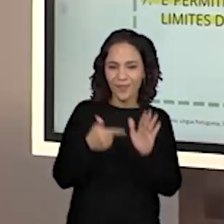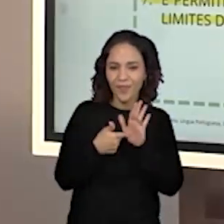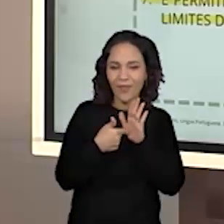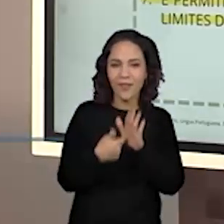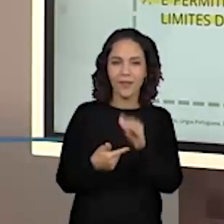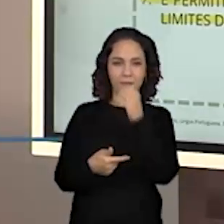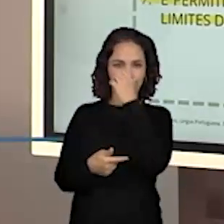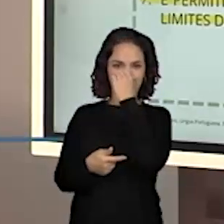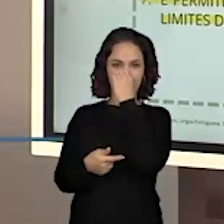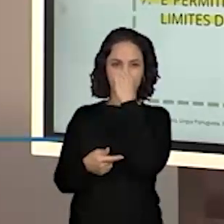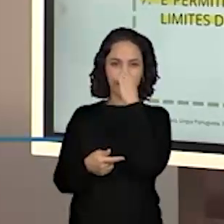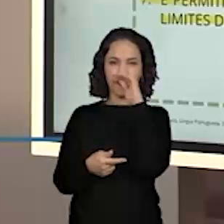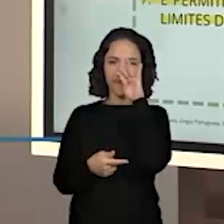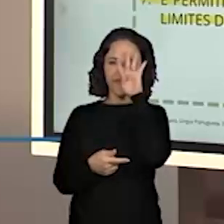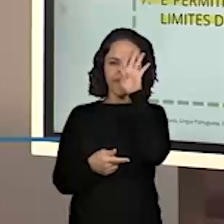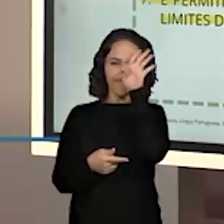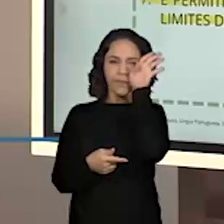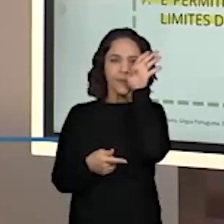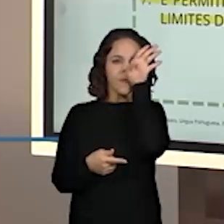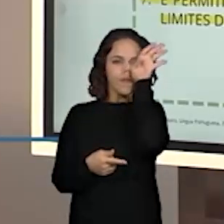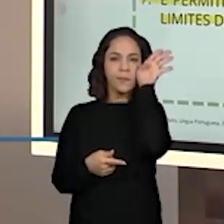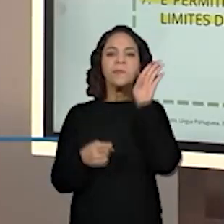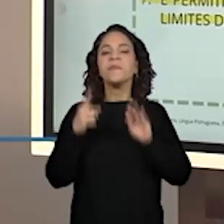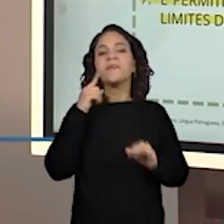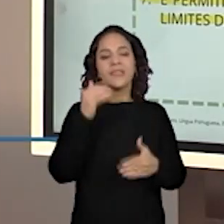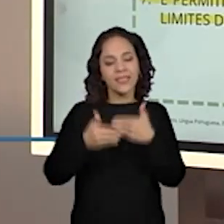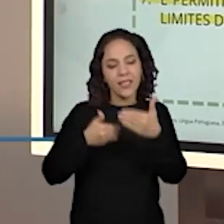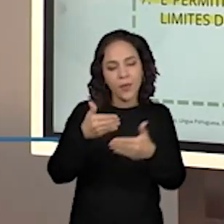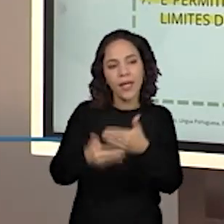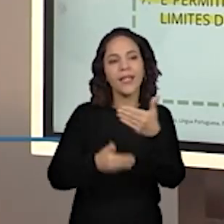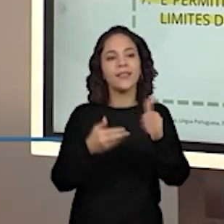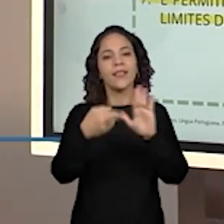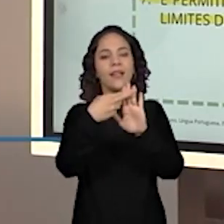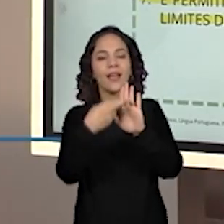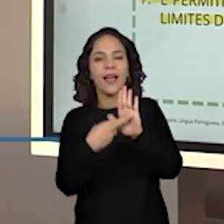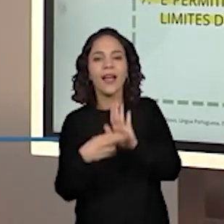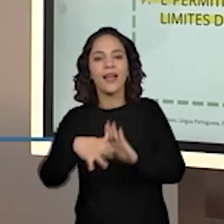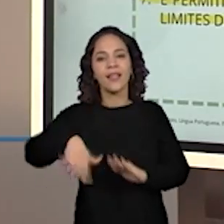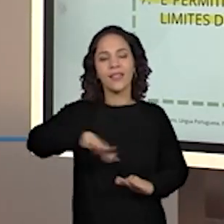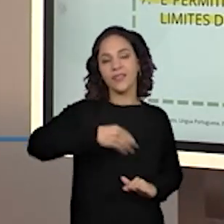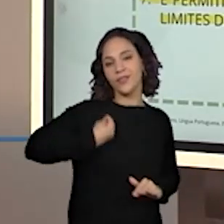que as regras e regulamentos são textos do campo da vida pública,